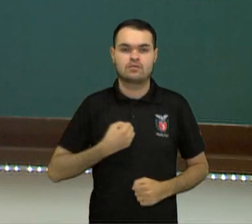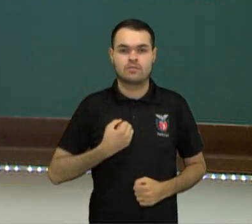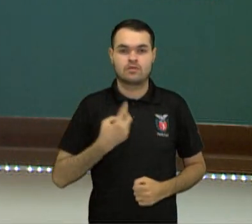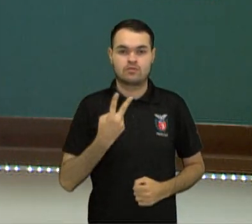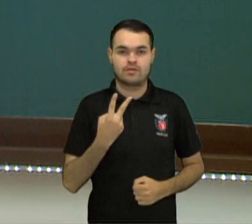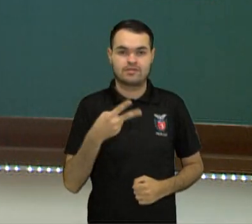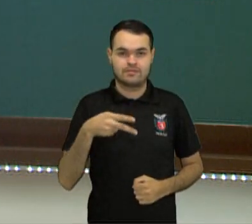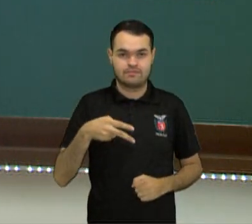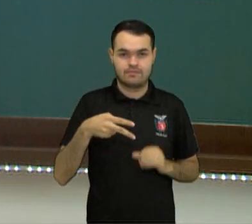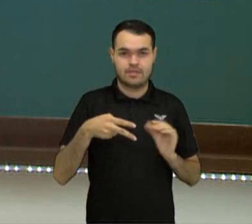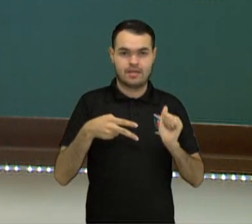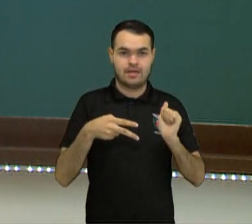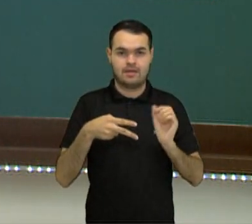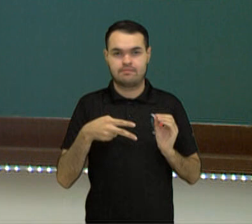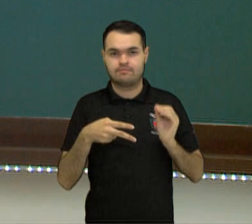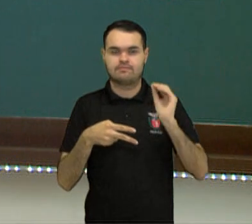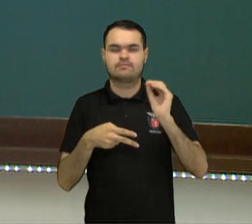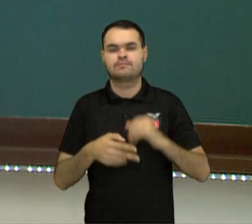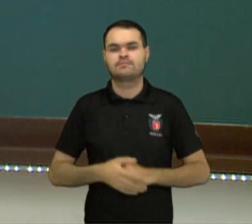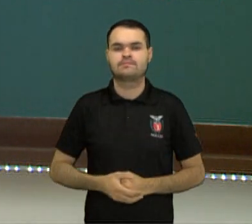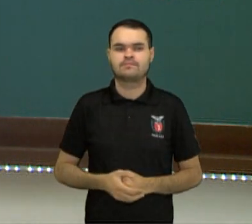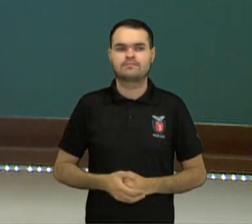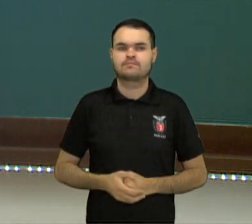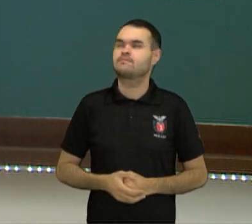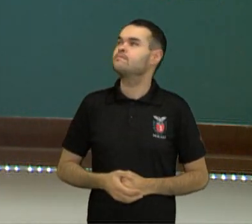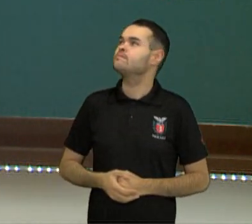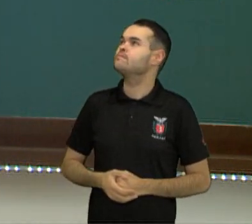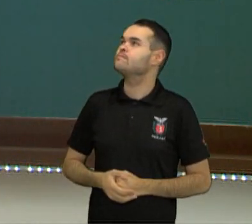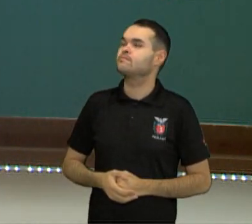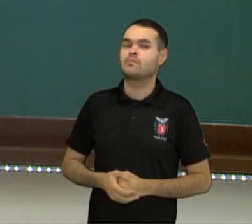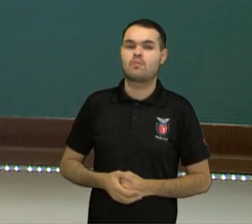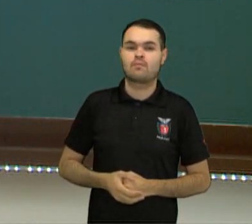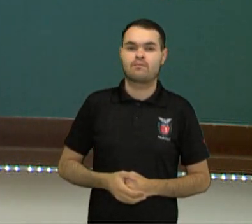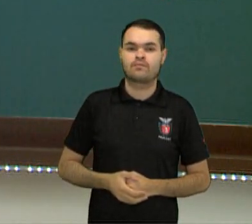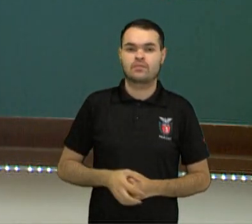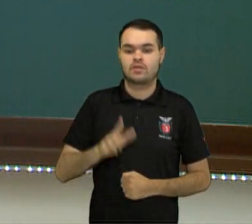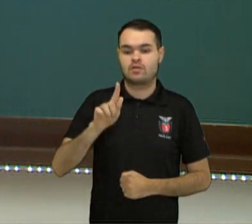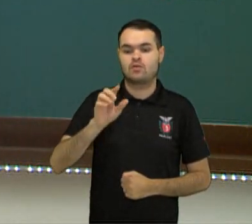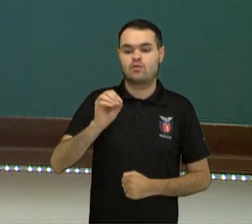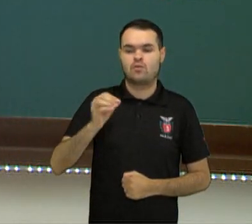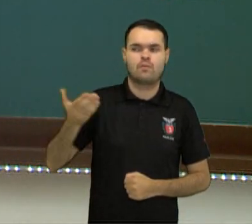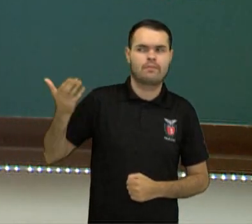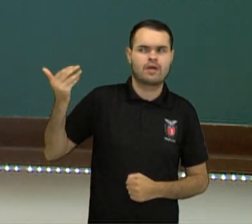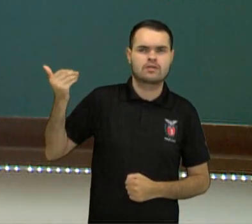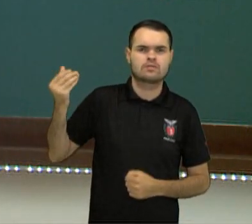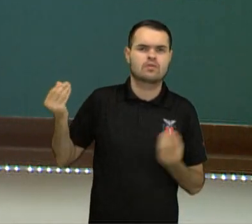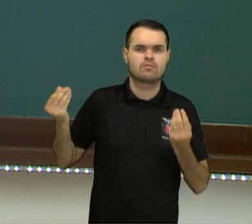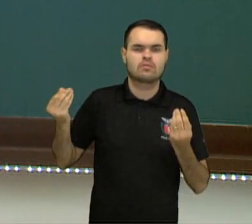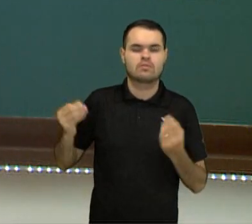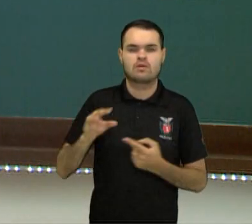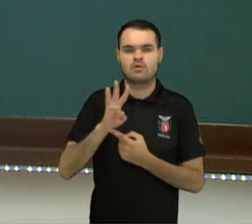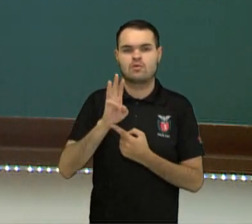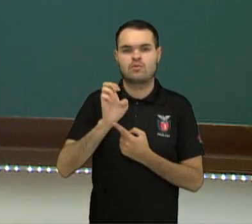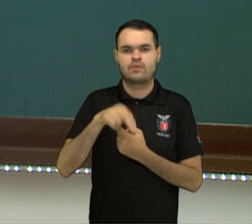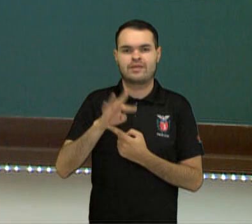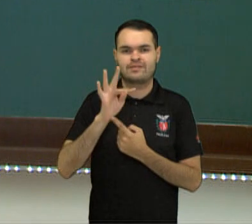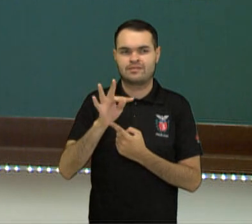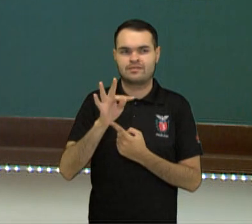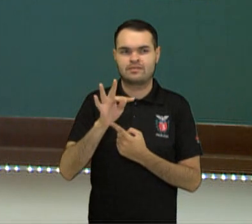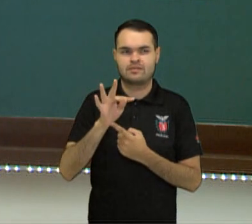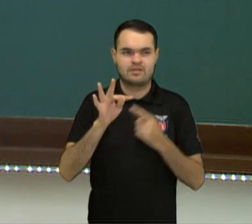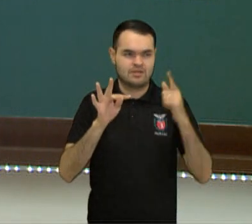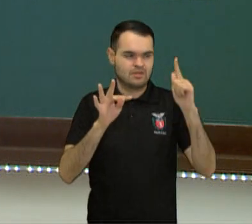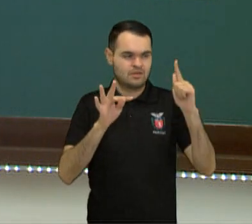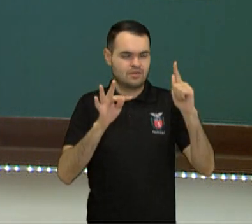tá? The past of go is, o passado do go é went. Jesus, gente, isso aqui não